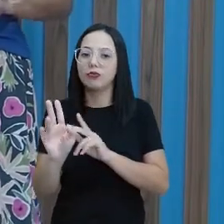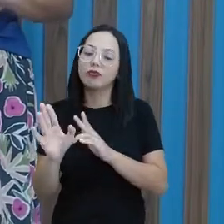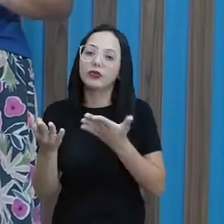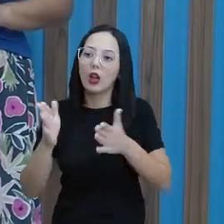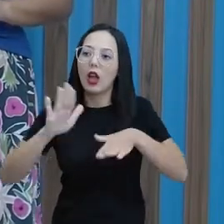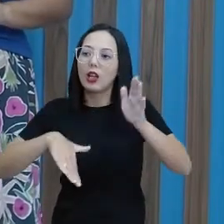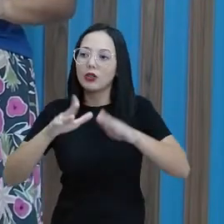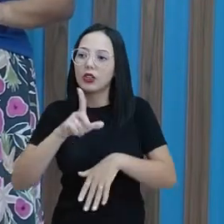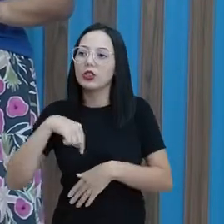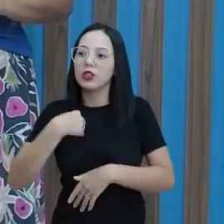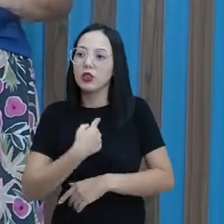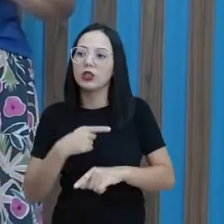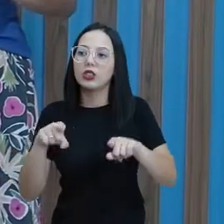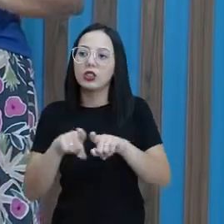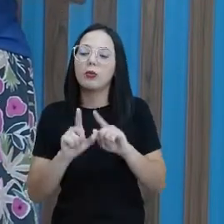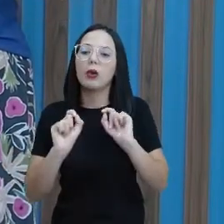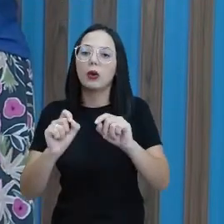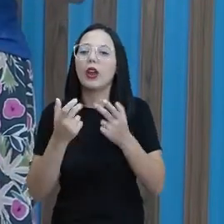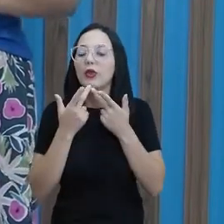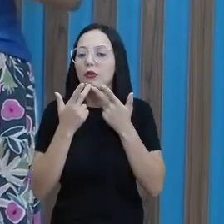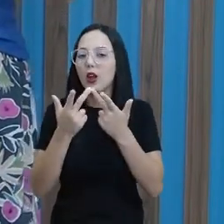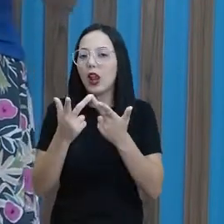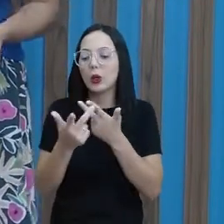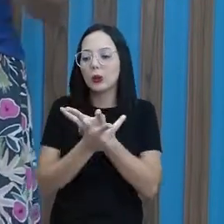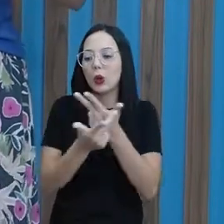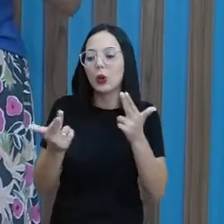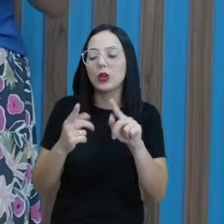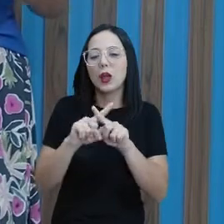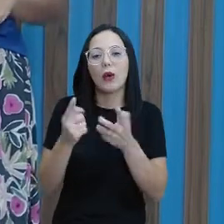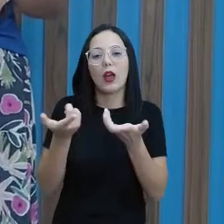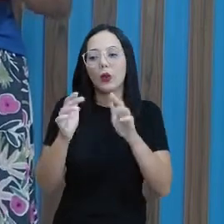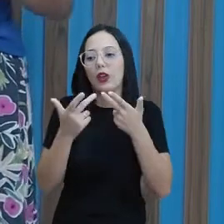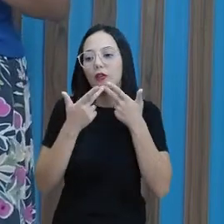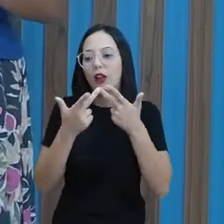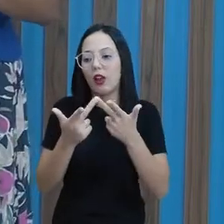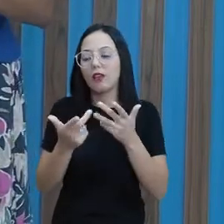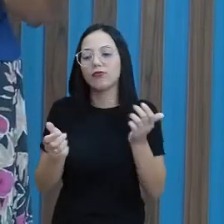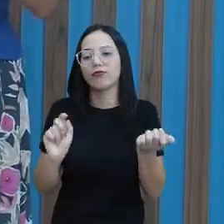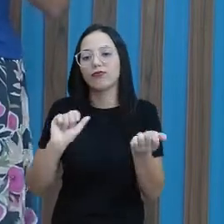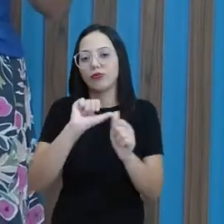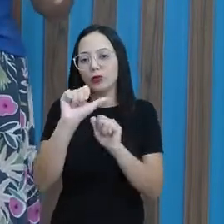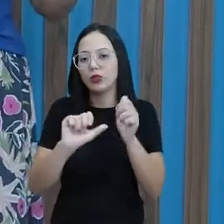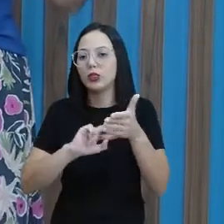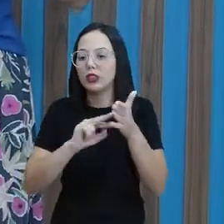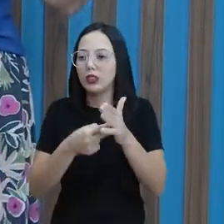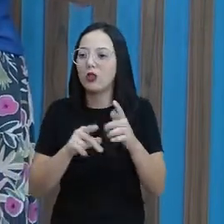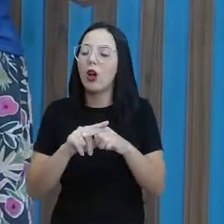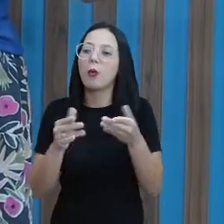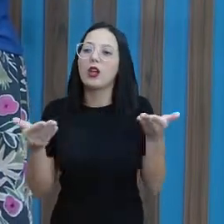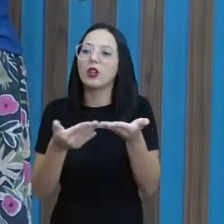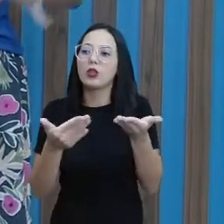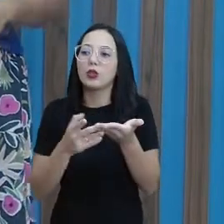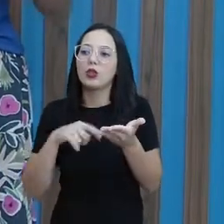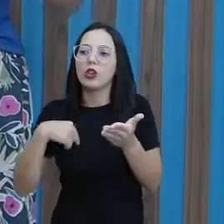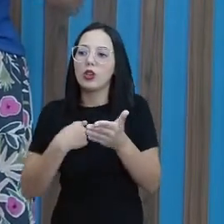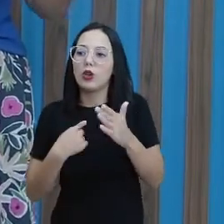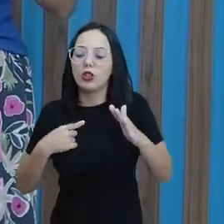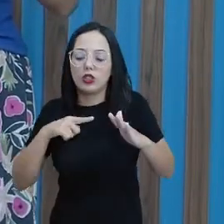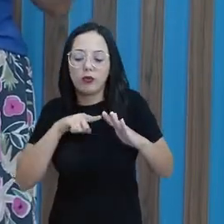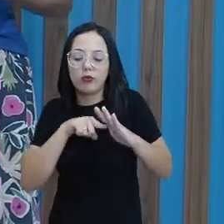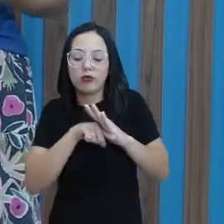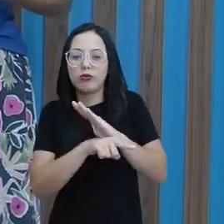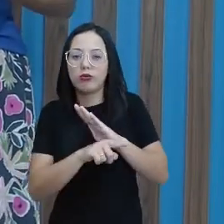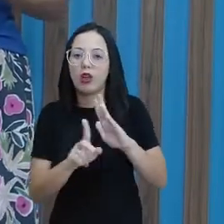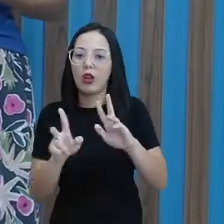às vezes a gente acaba dizendo uma coisa que a gente não queria dizer. Mas hoje a gente vai se debruçar o quê? Sobre